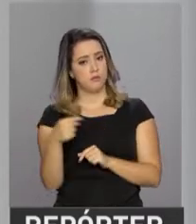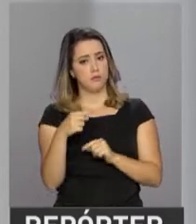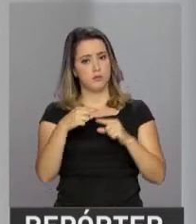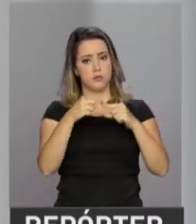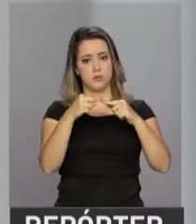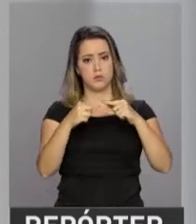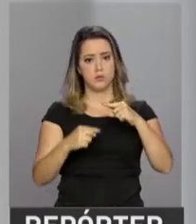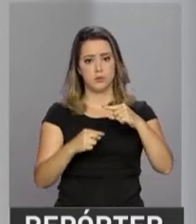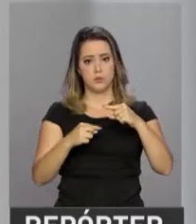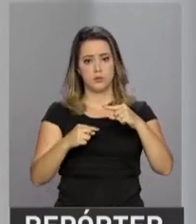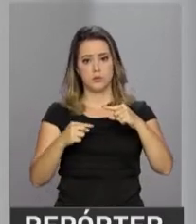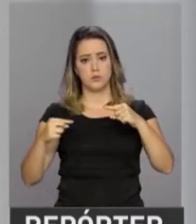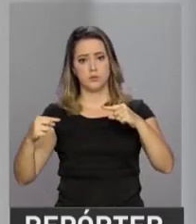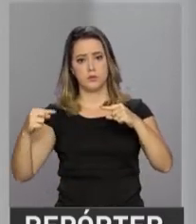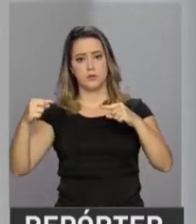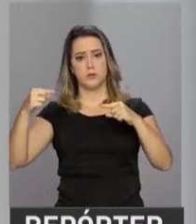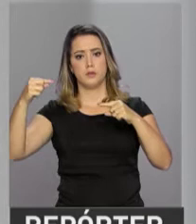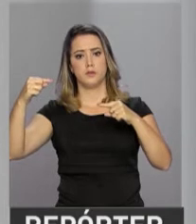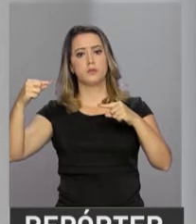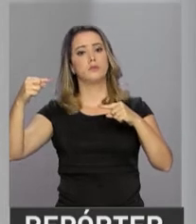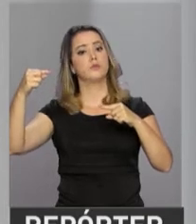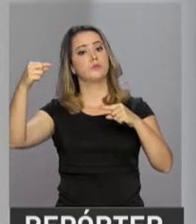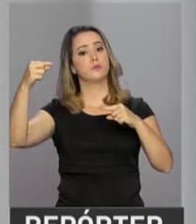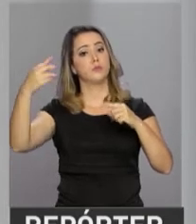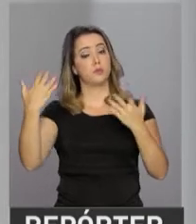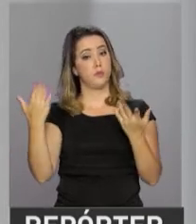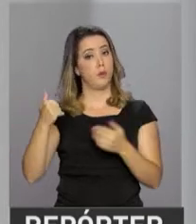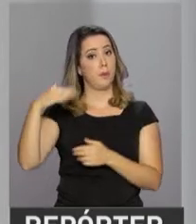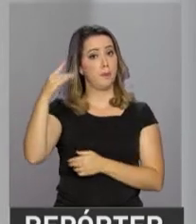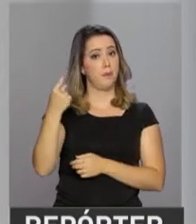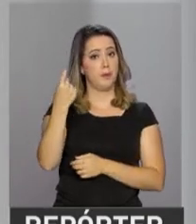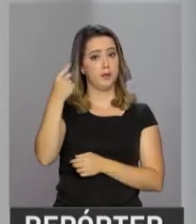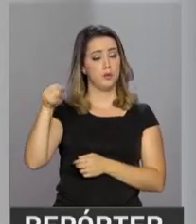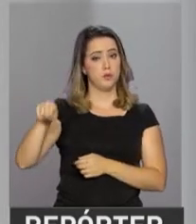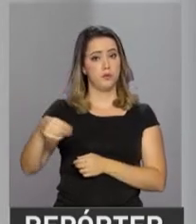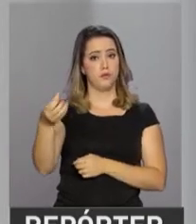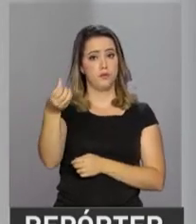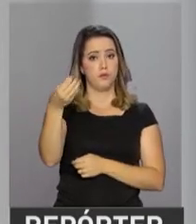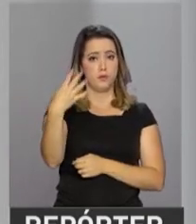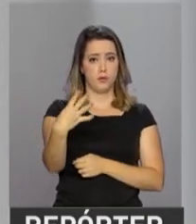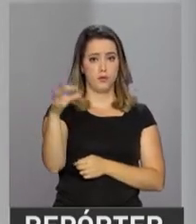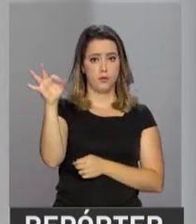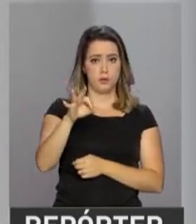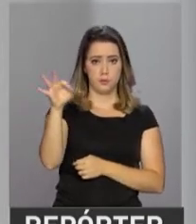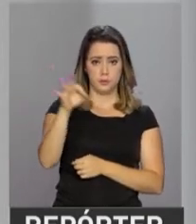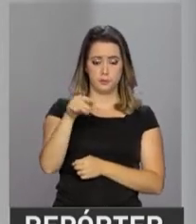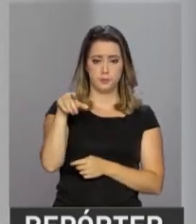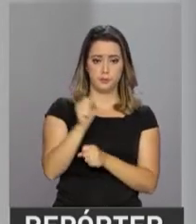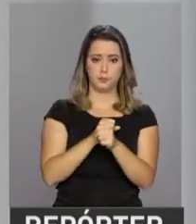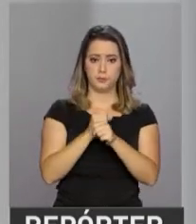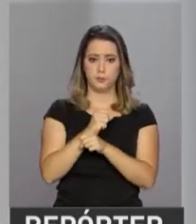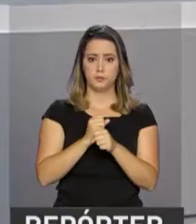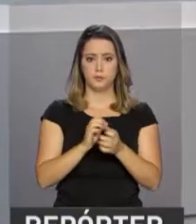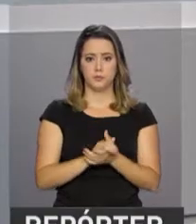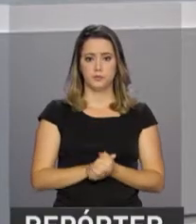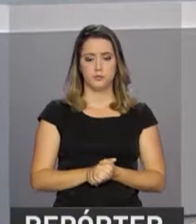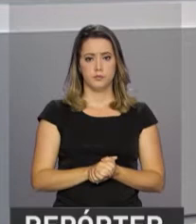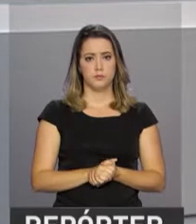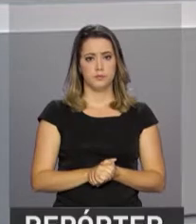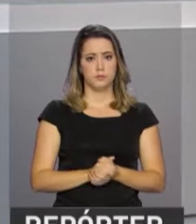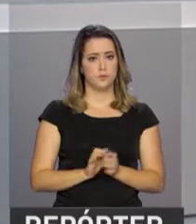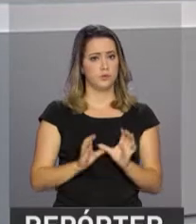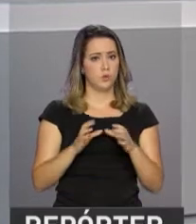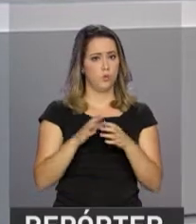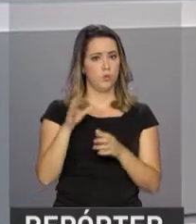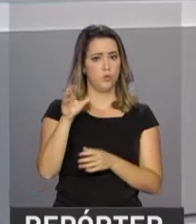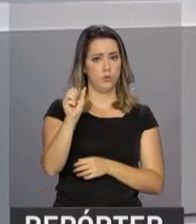saindo de - com 1,6 por cento para mais 1,4 por cento este ano a agência nacional